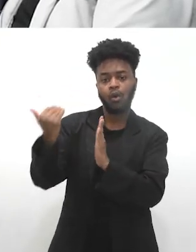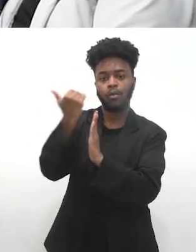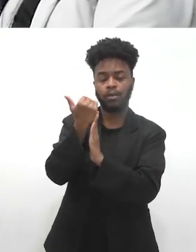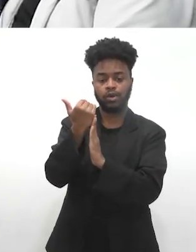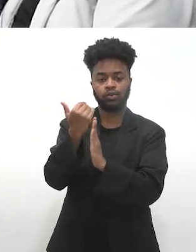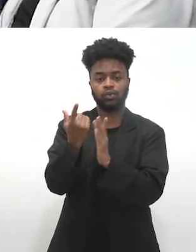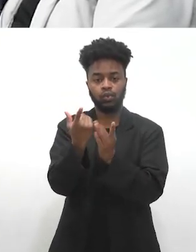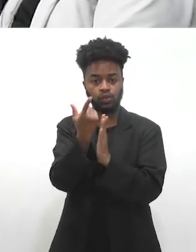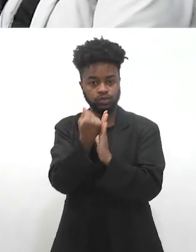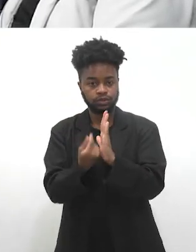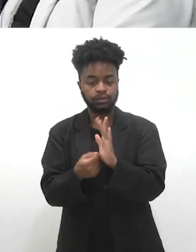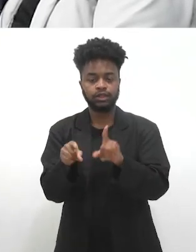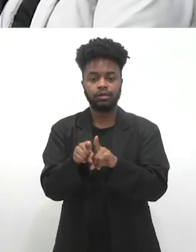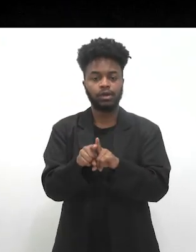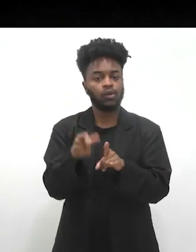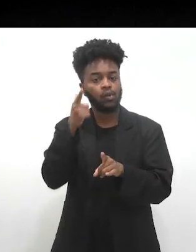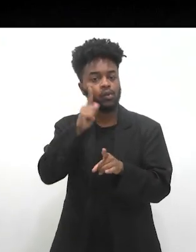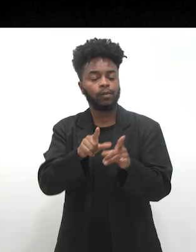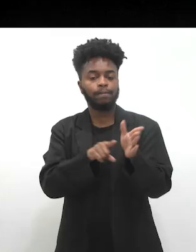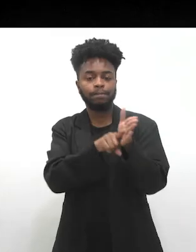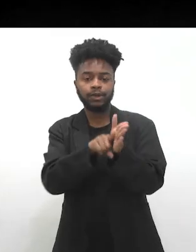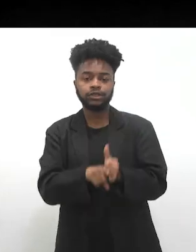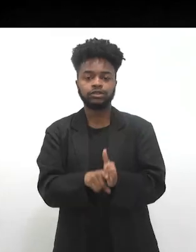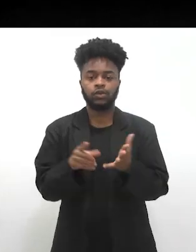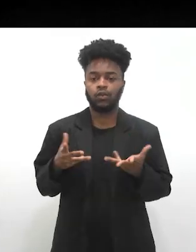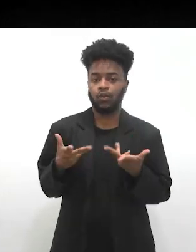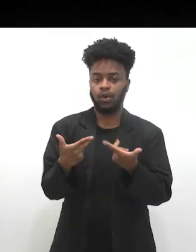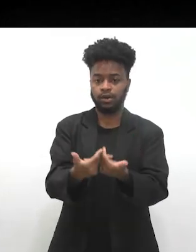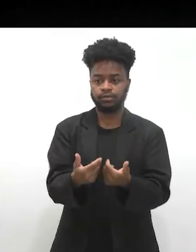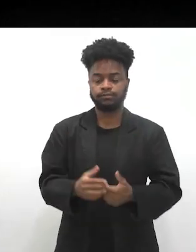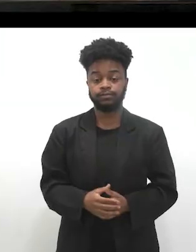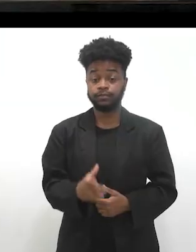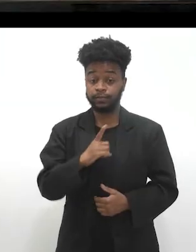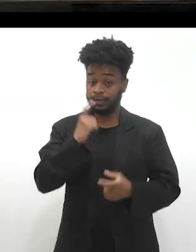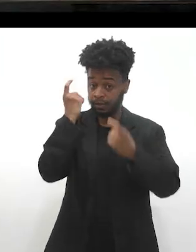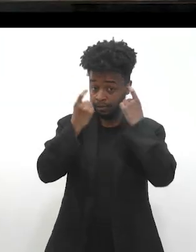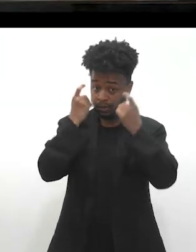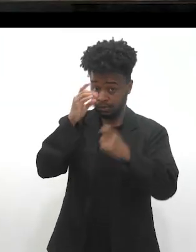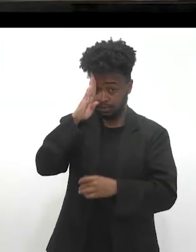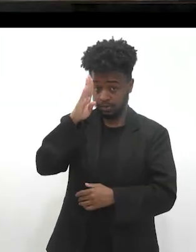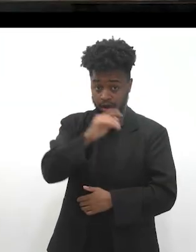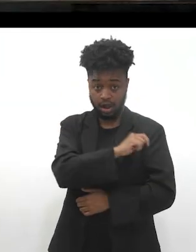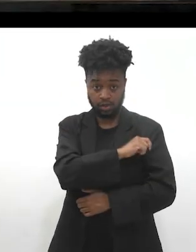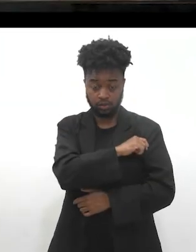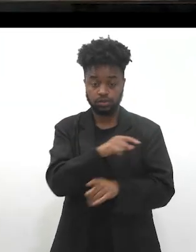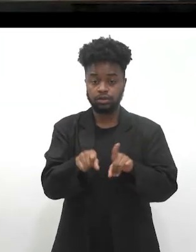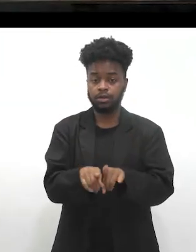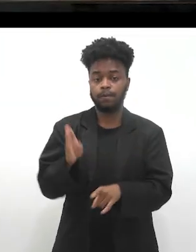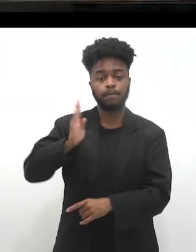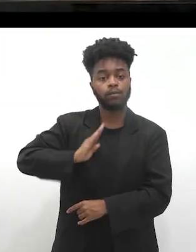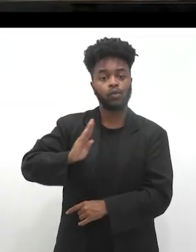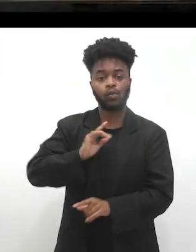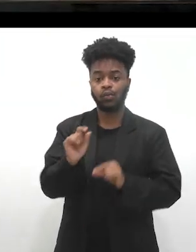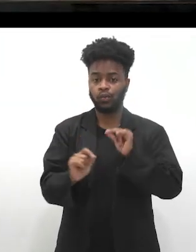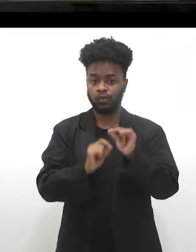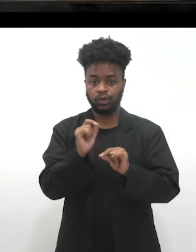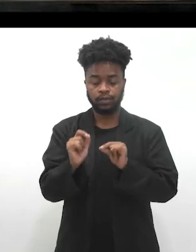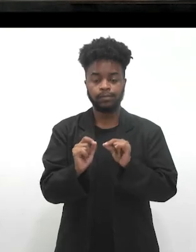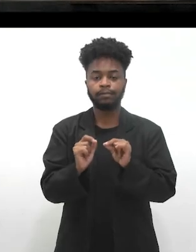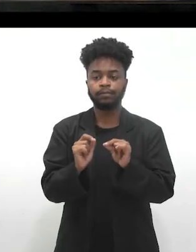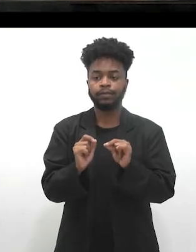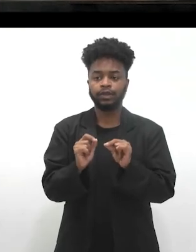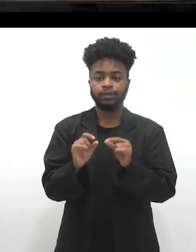manter esses alunos, também gerar a pesquisa que geramos de qualidade. Pois é, uma grande preocupação dos alunos de bolsistas, né, que